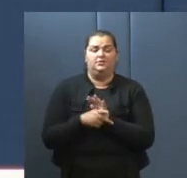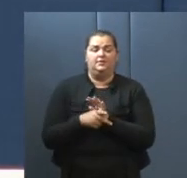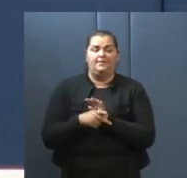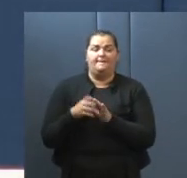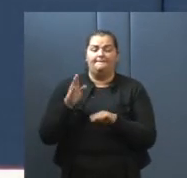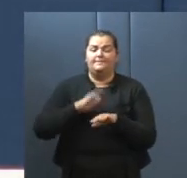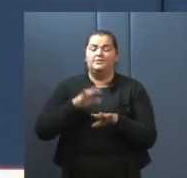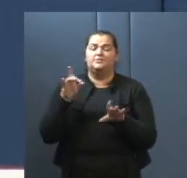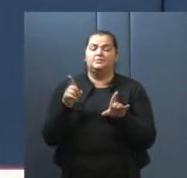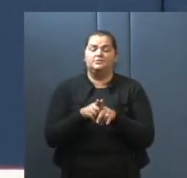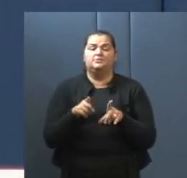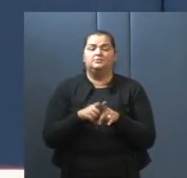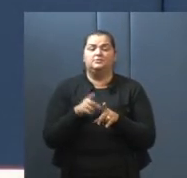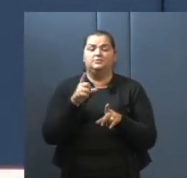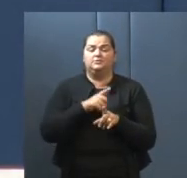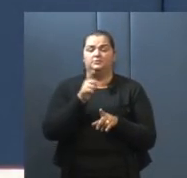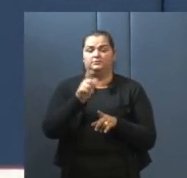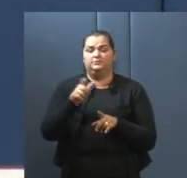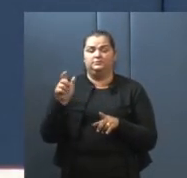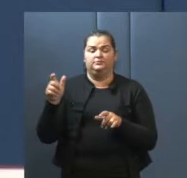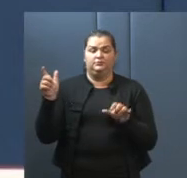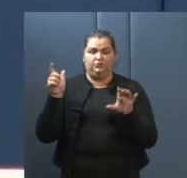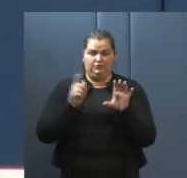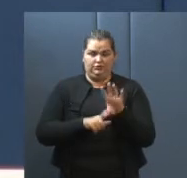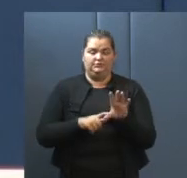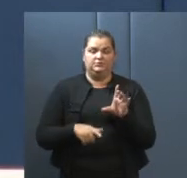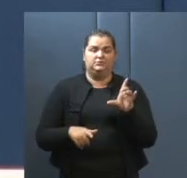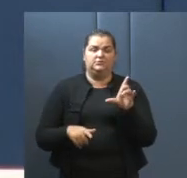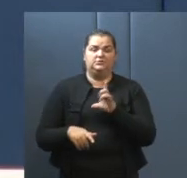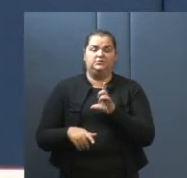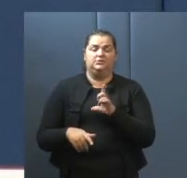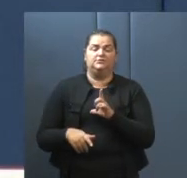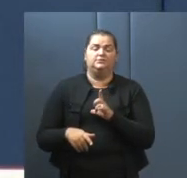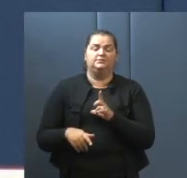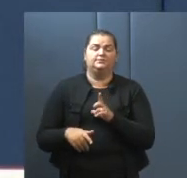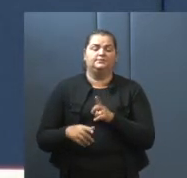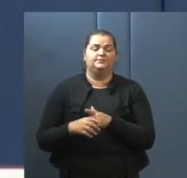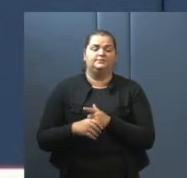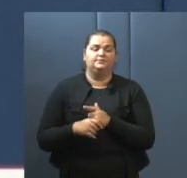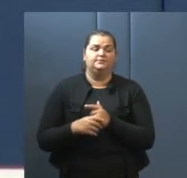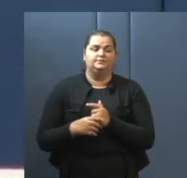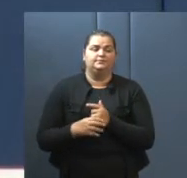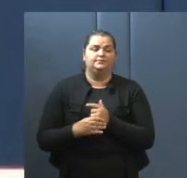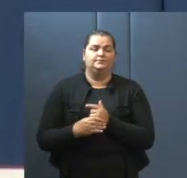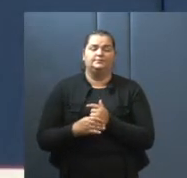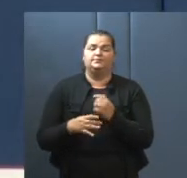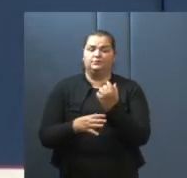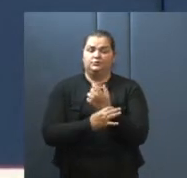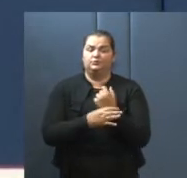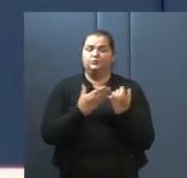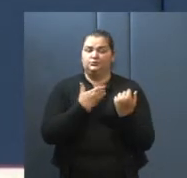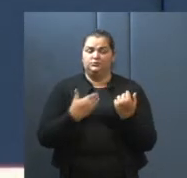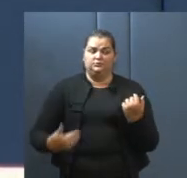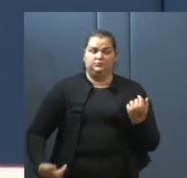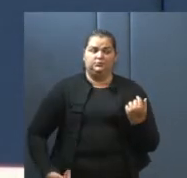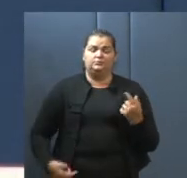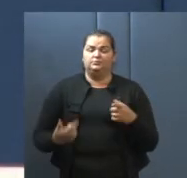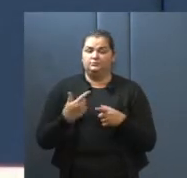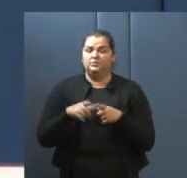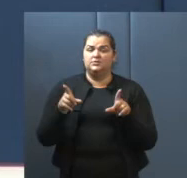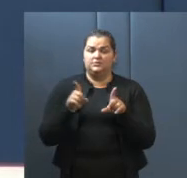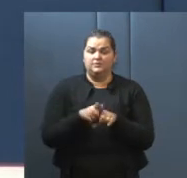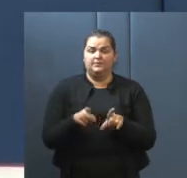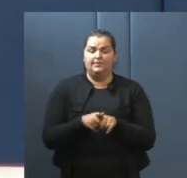mas inclusive as uncalled guarantees, que são as dívidas que nós temos com seguro público, mas que não venceram ainda. Mas, de